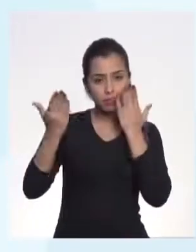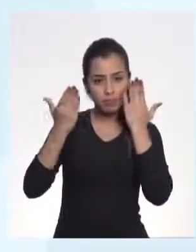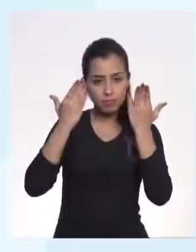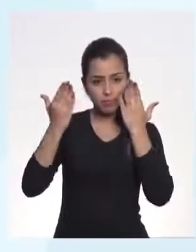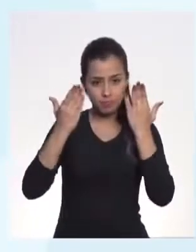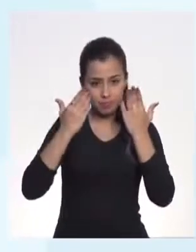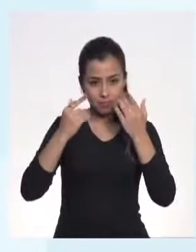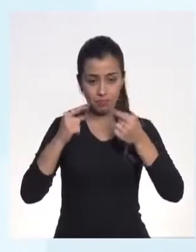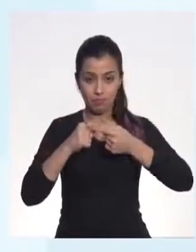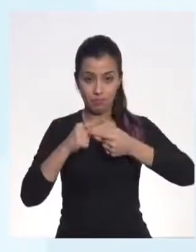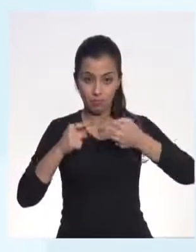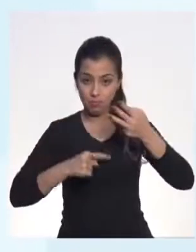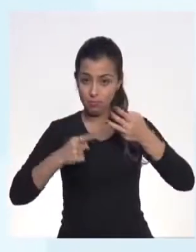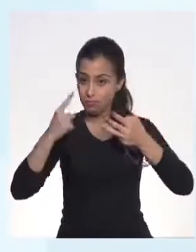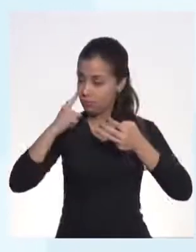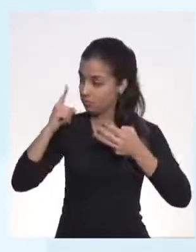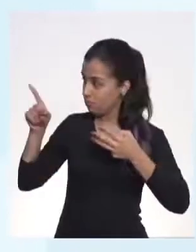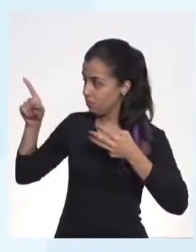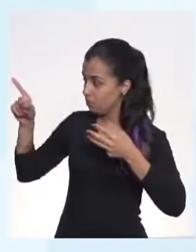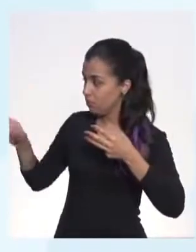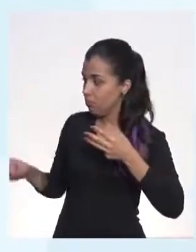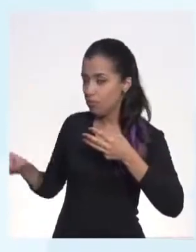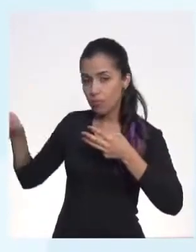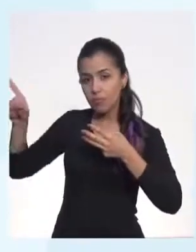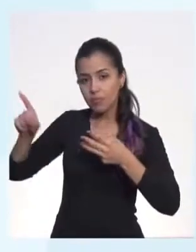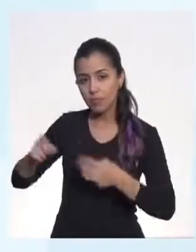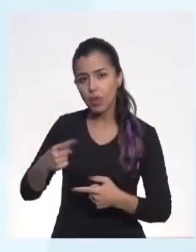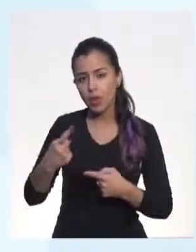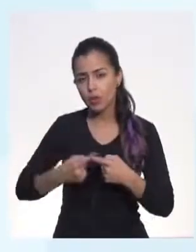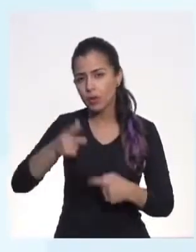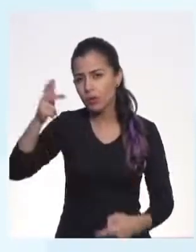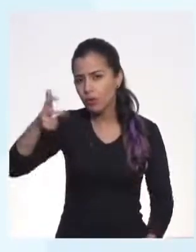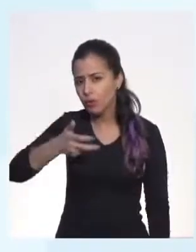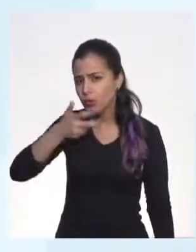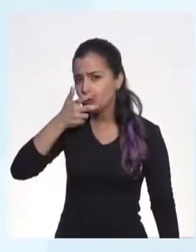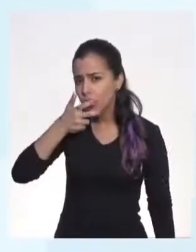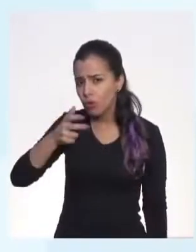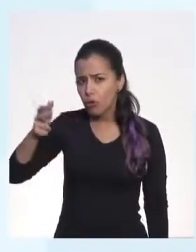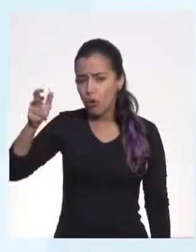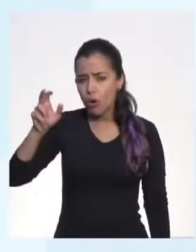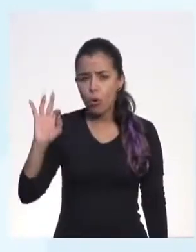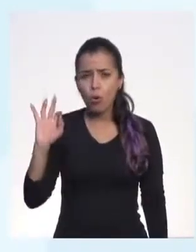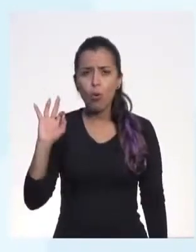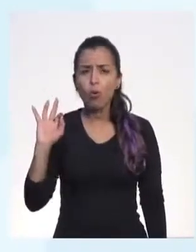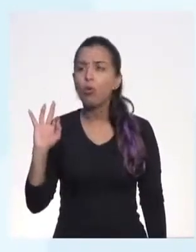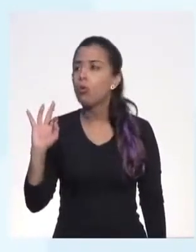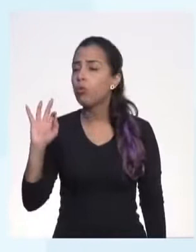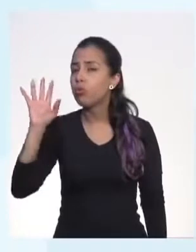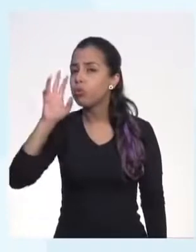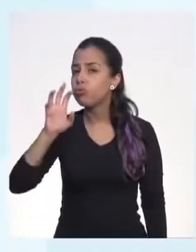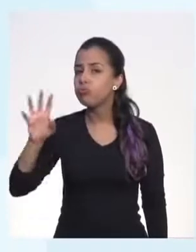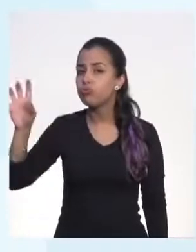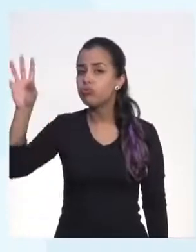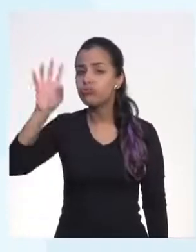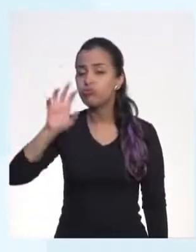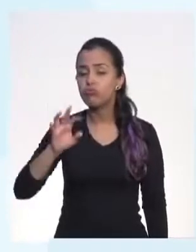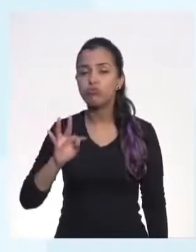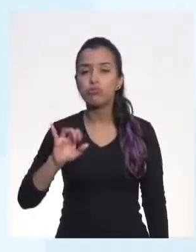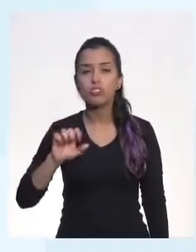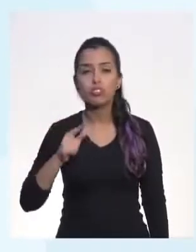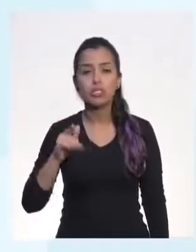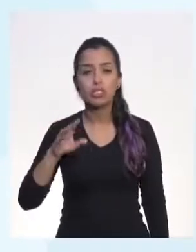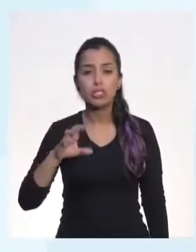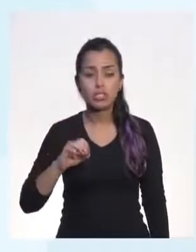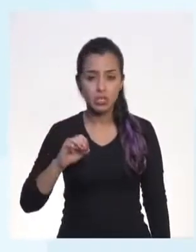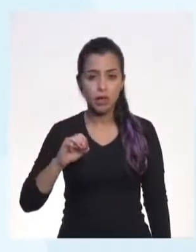engrossa o fumo porque fumo não é a fumaça fumo dos tições quando eu queimo instituições Está Aquele